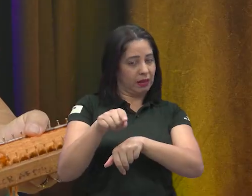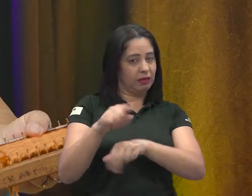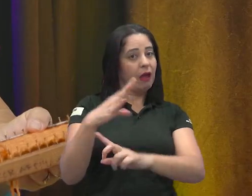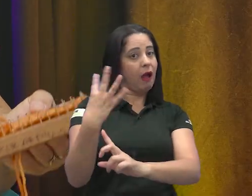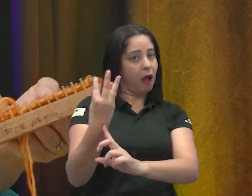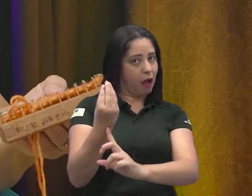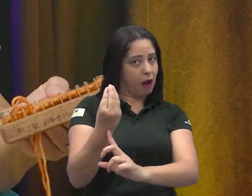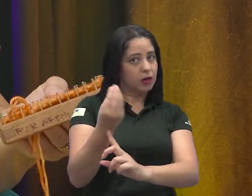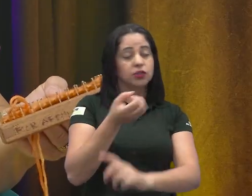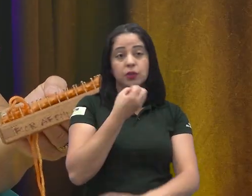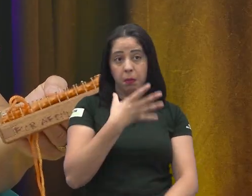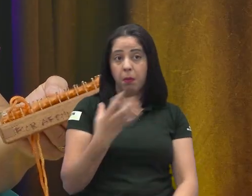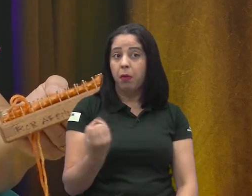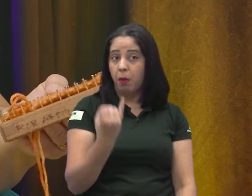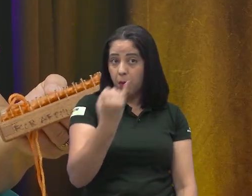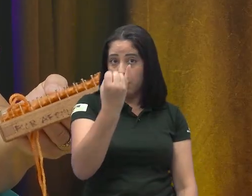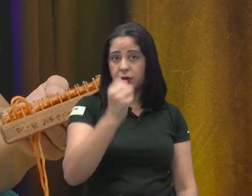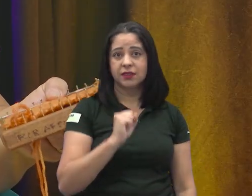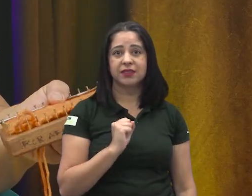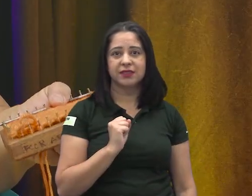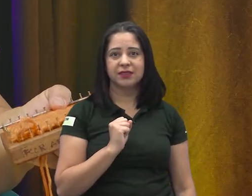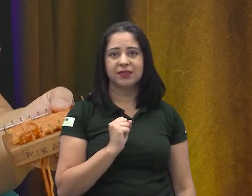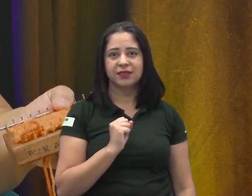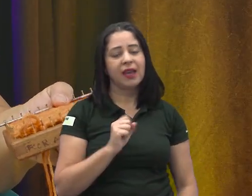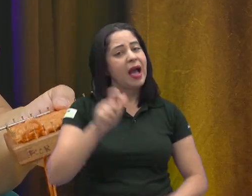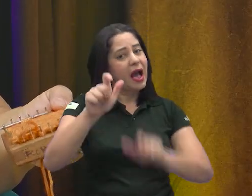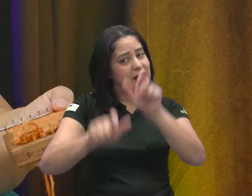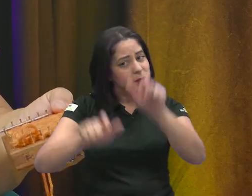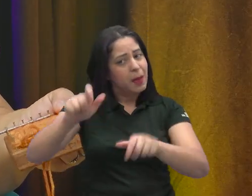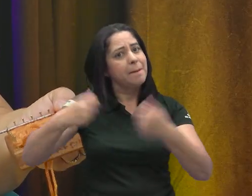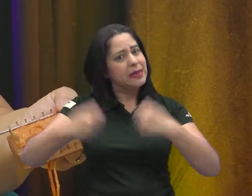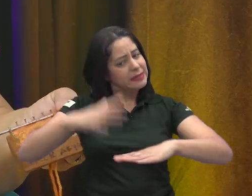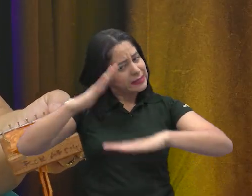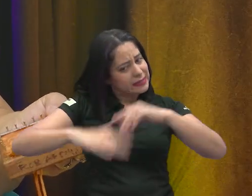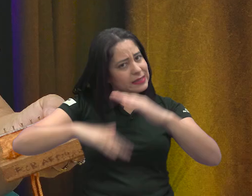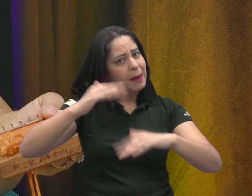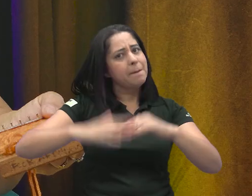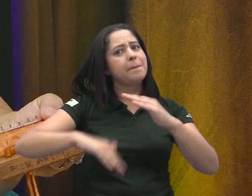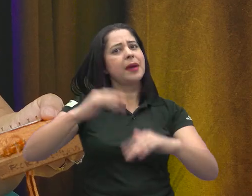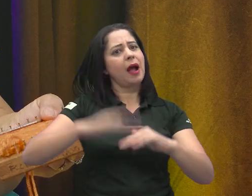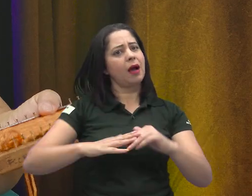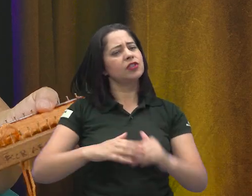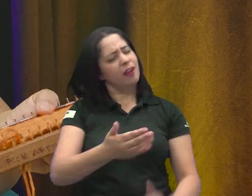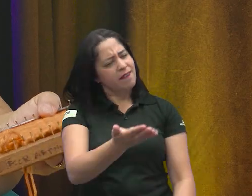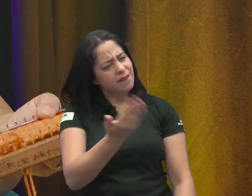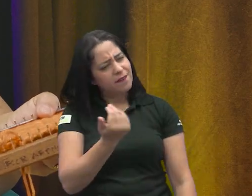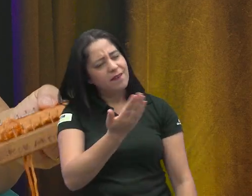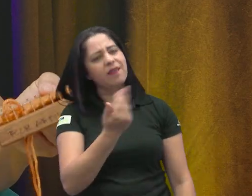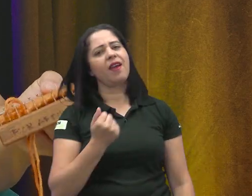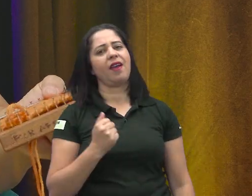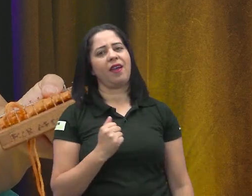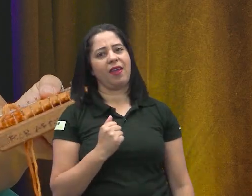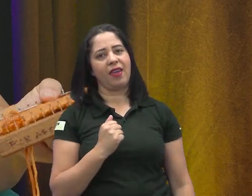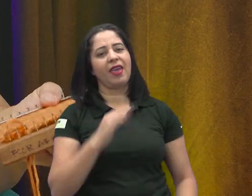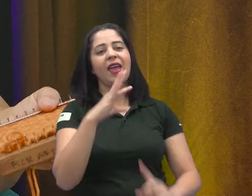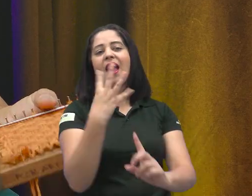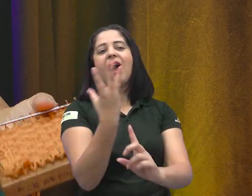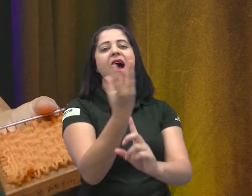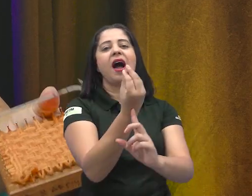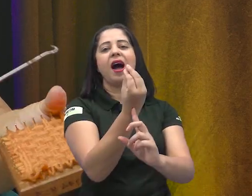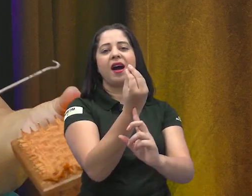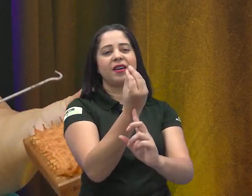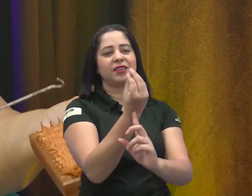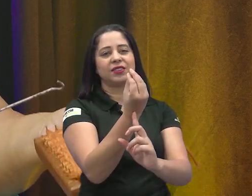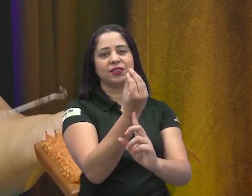importante, que as pessoas pratiquem, né? Venham praticar, venham fazer